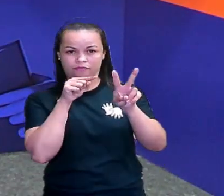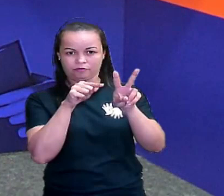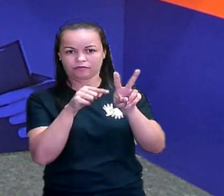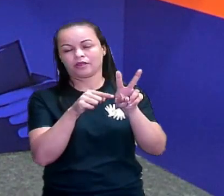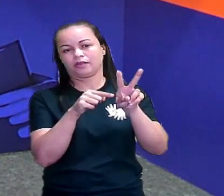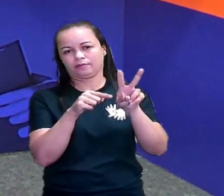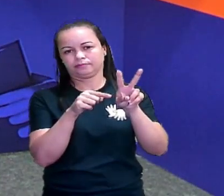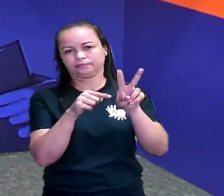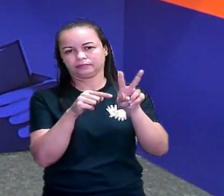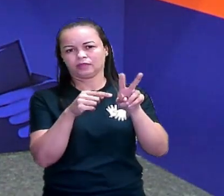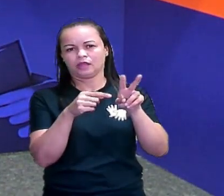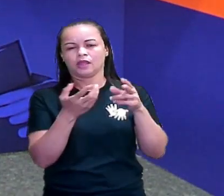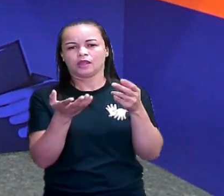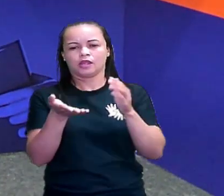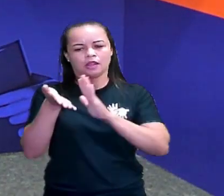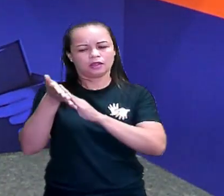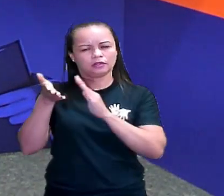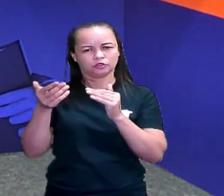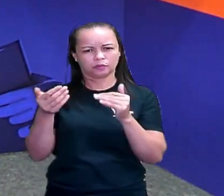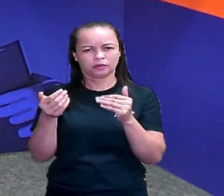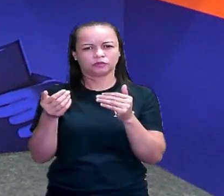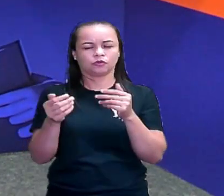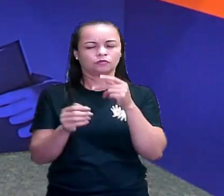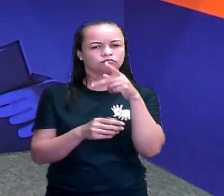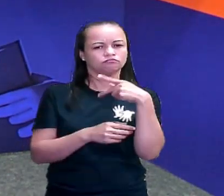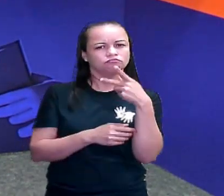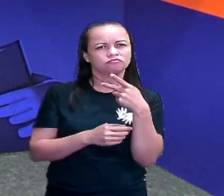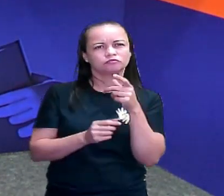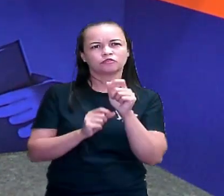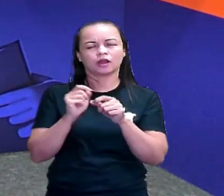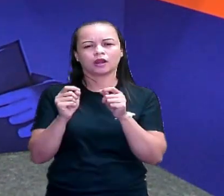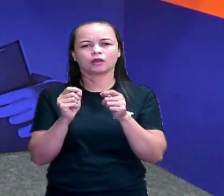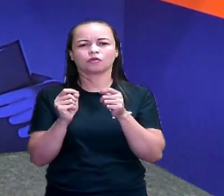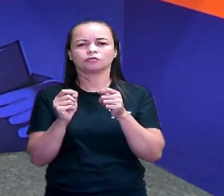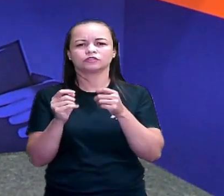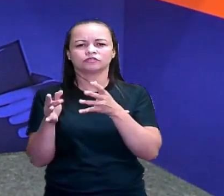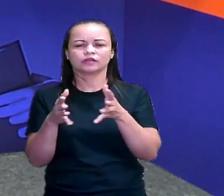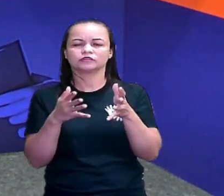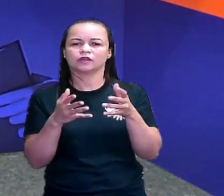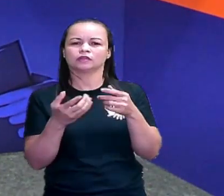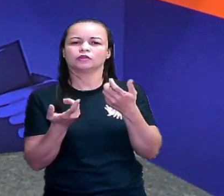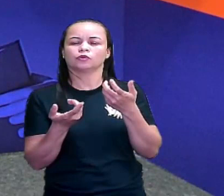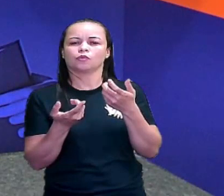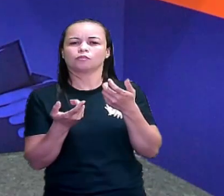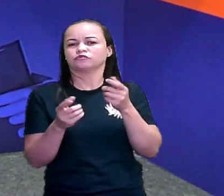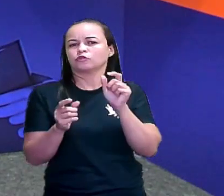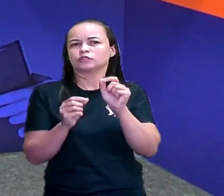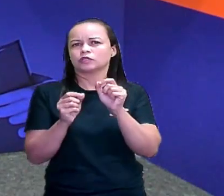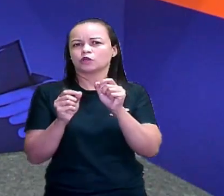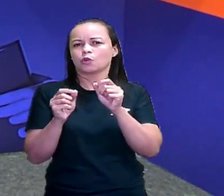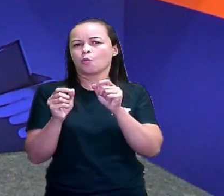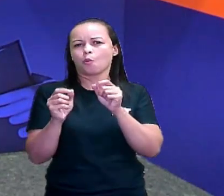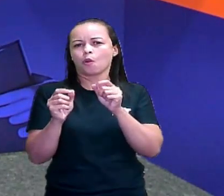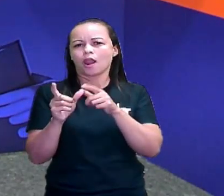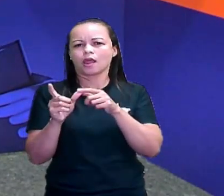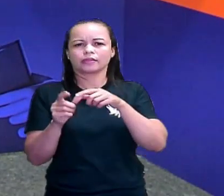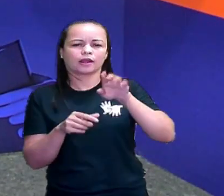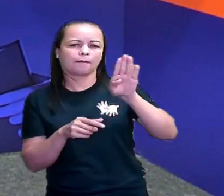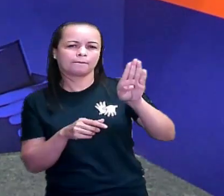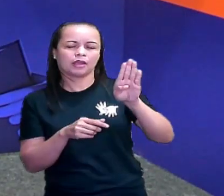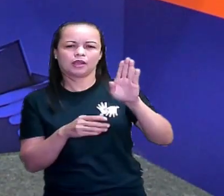vaca, em espanhol a gente pronuncia como se estivéssemos pronunciando o nosso B de bola. Por isso que eu não